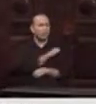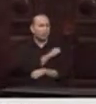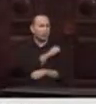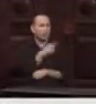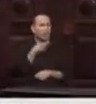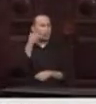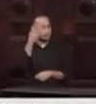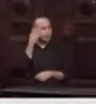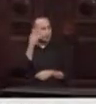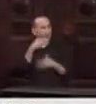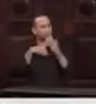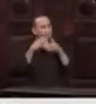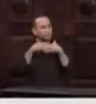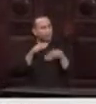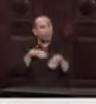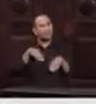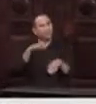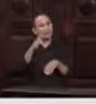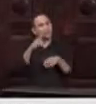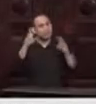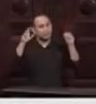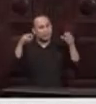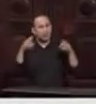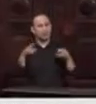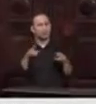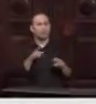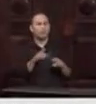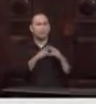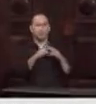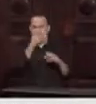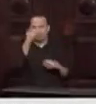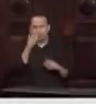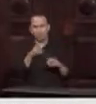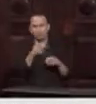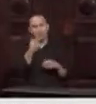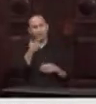por aqui, amanhã desenvolvo mais o tema, em homenagem e respeito aos oradores que ainda vão falar. Muito obrigado, senhor presidente.